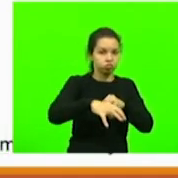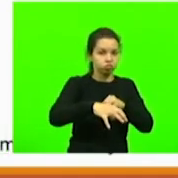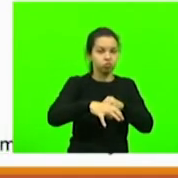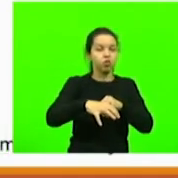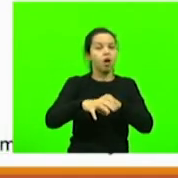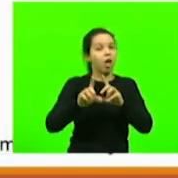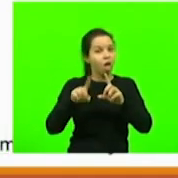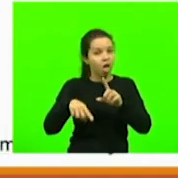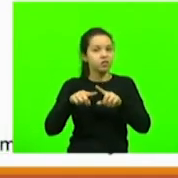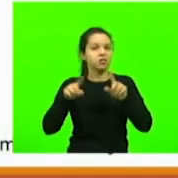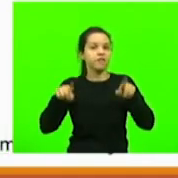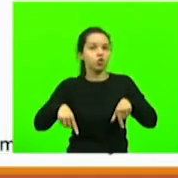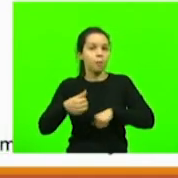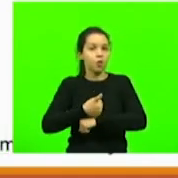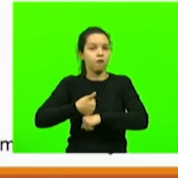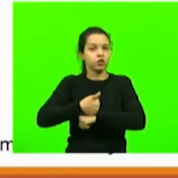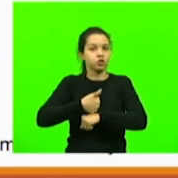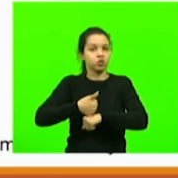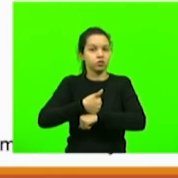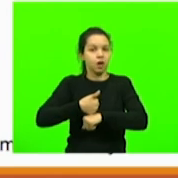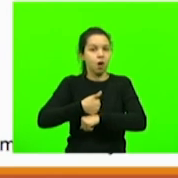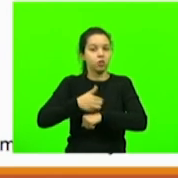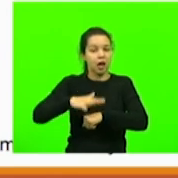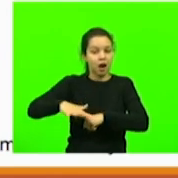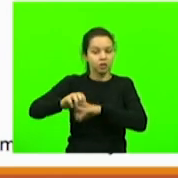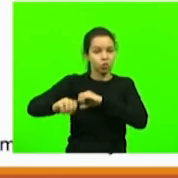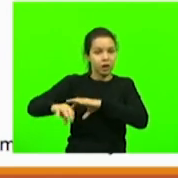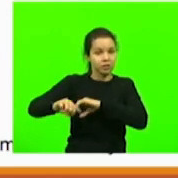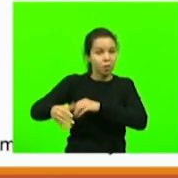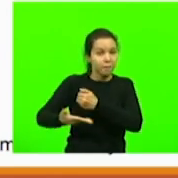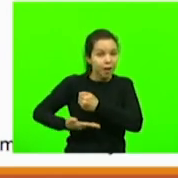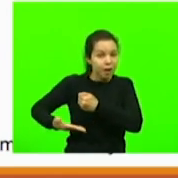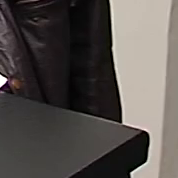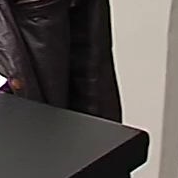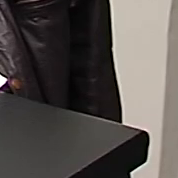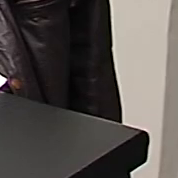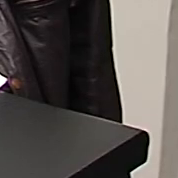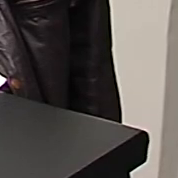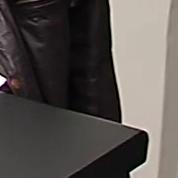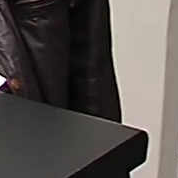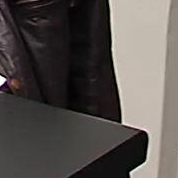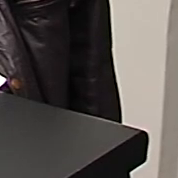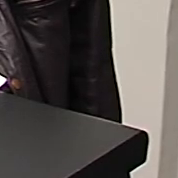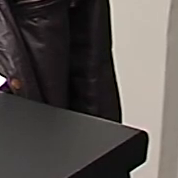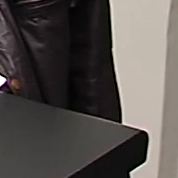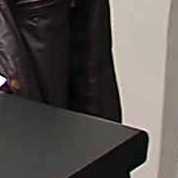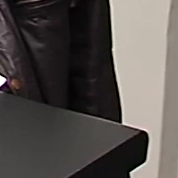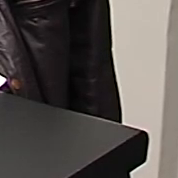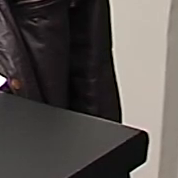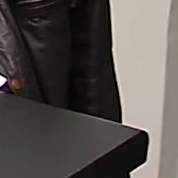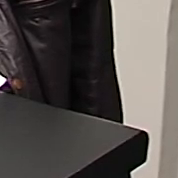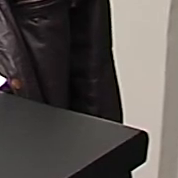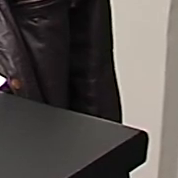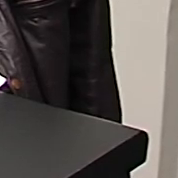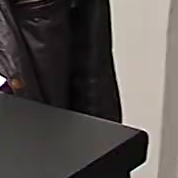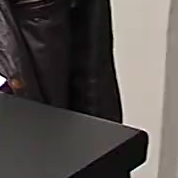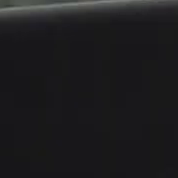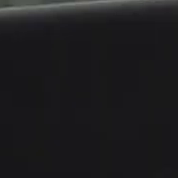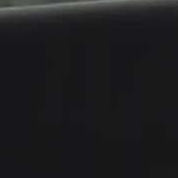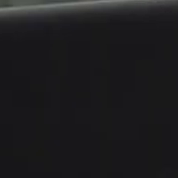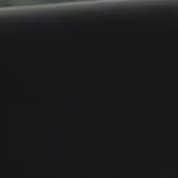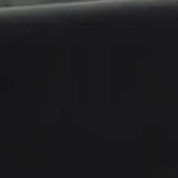Brasileiros atuam nas áreas da saúde e da educação que podem ser fortemente atingidas pela reforma